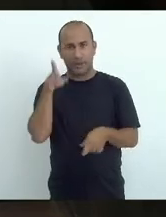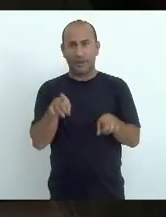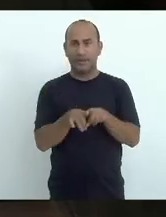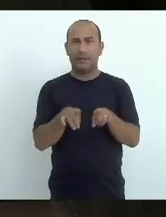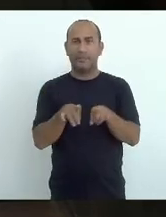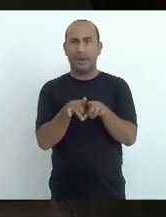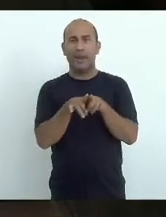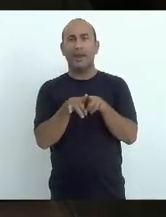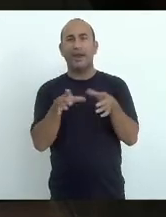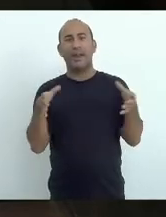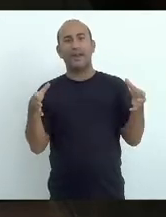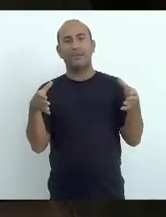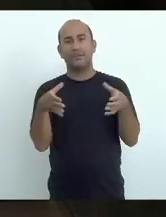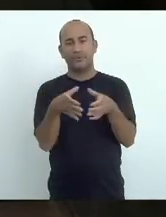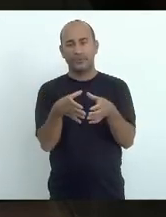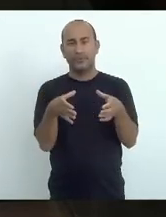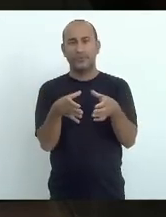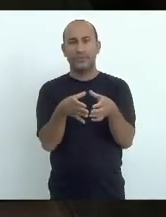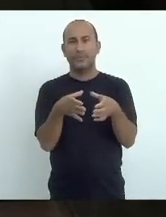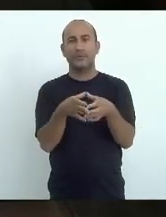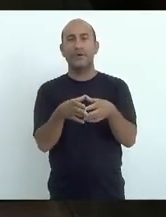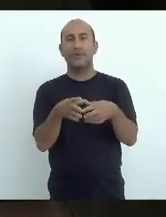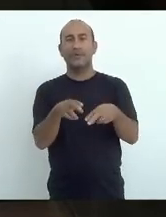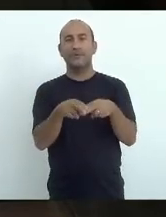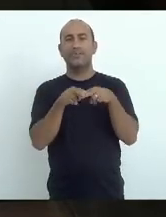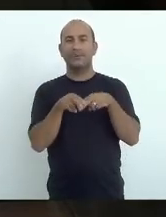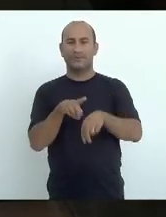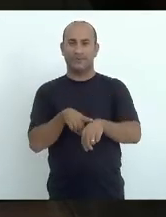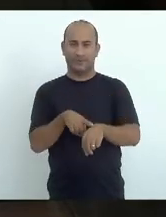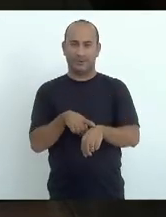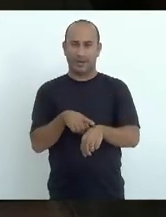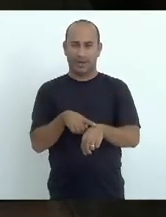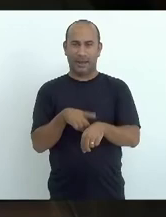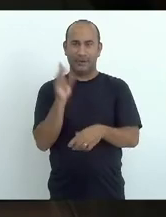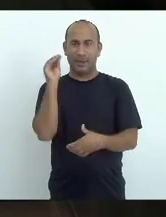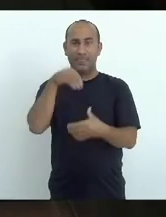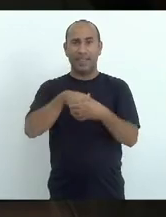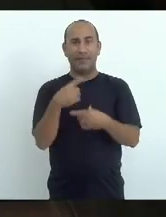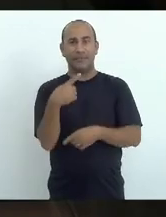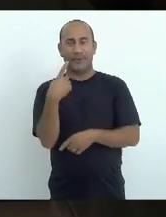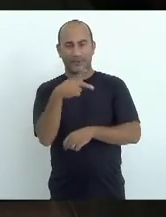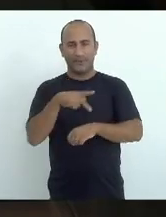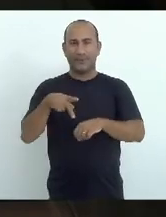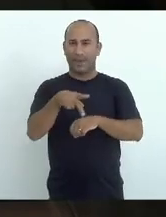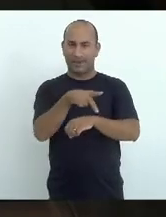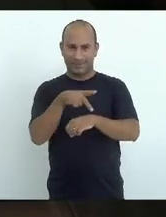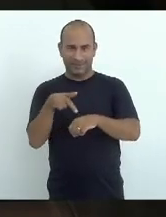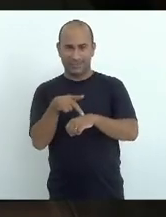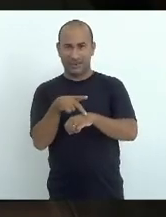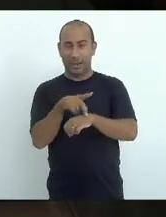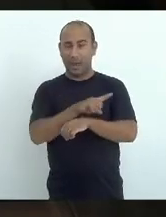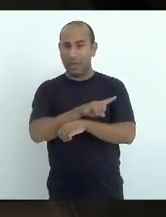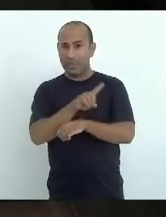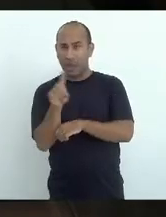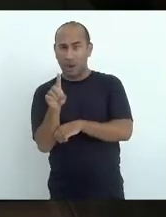parcimônia do uso do erário em nosso país. não